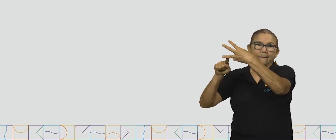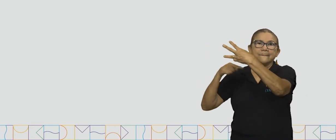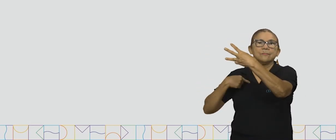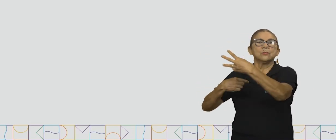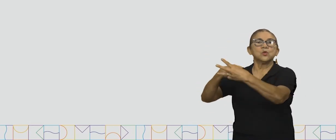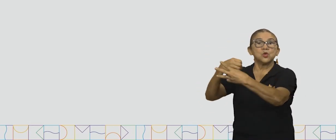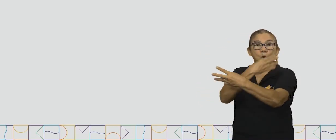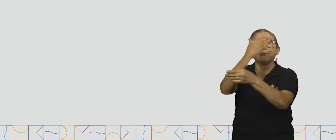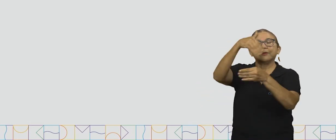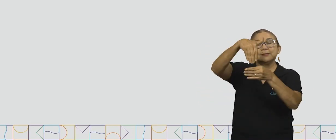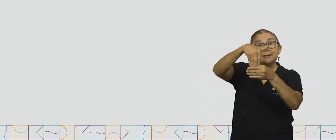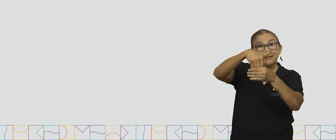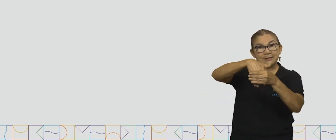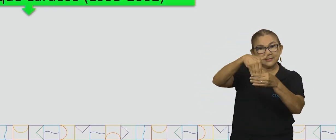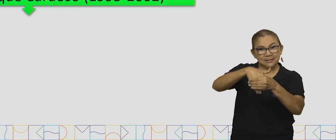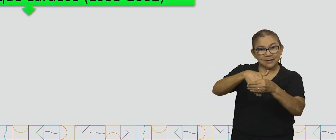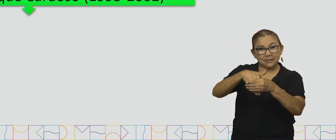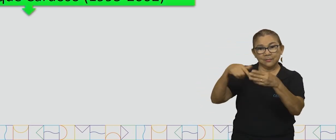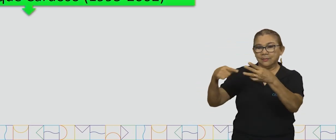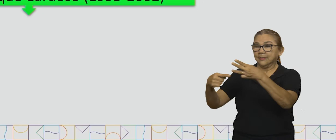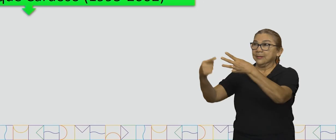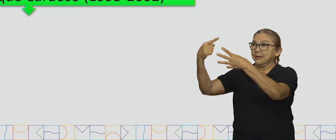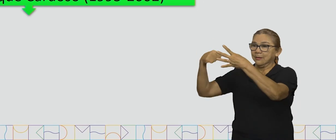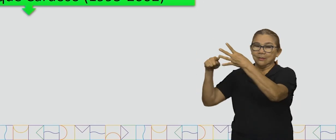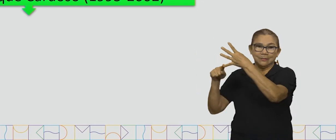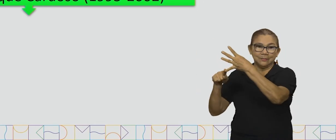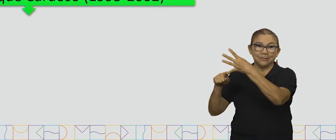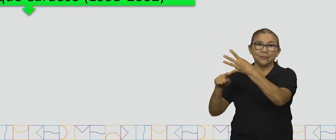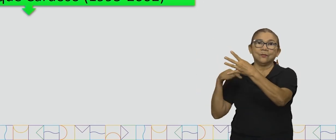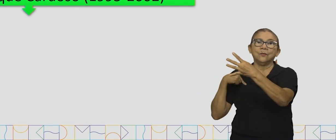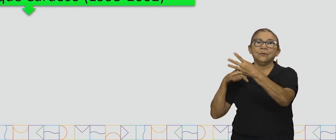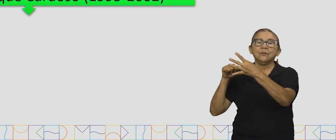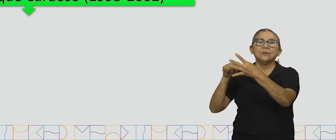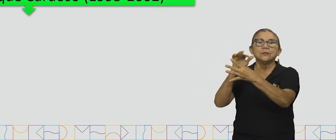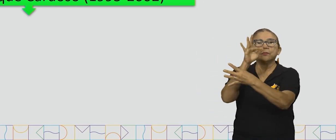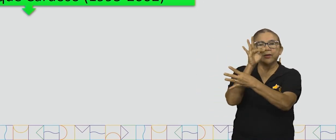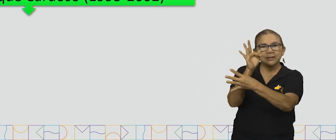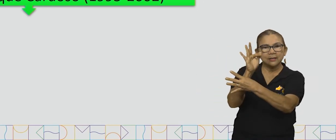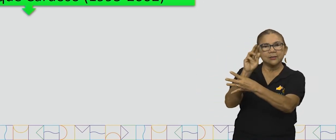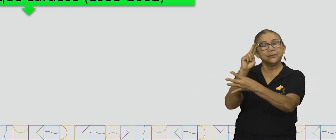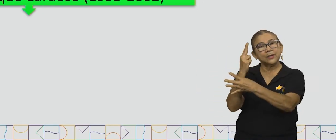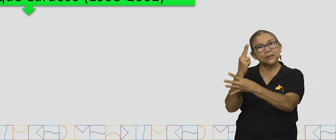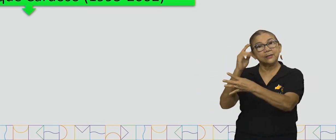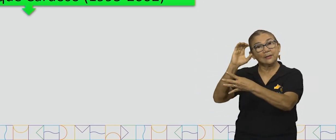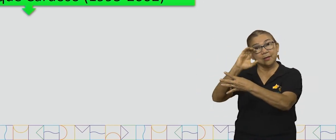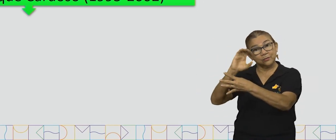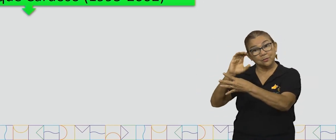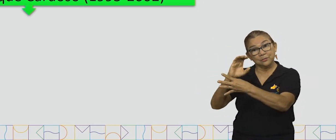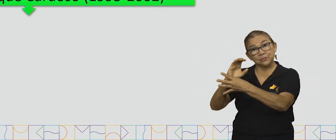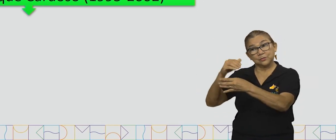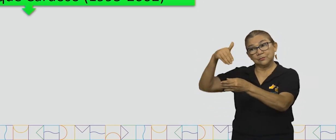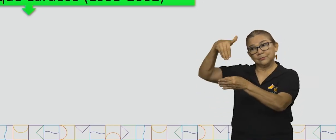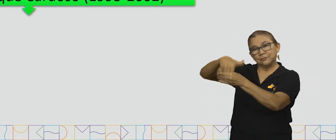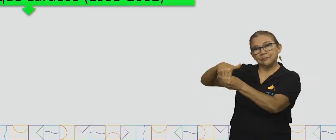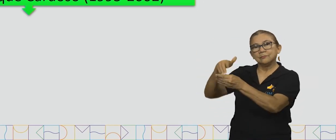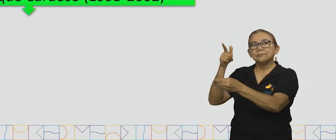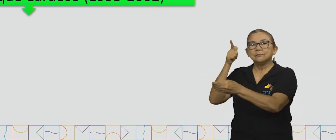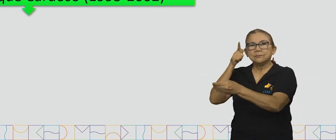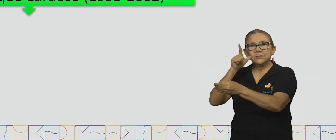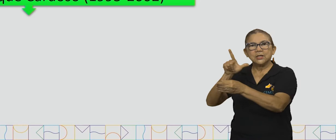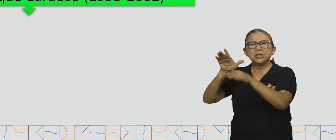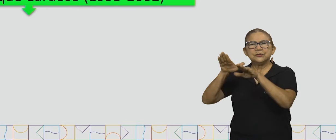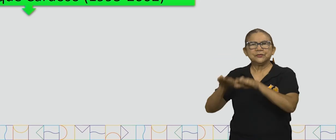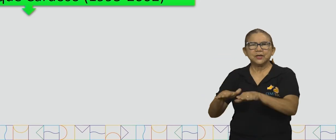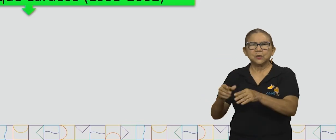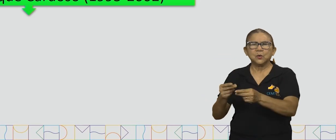novas eleições que elegeram Fernando Henrique Cardoso, que foi reeleito em 1998 e permaneceu no poder